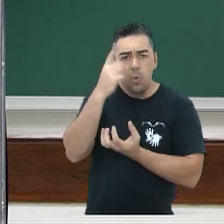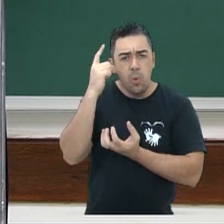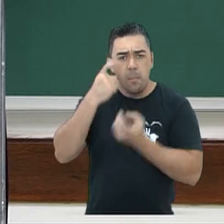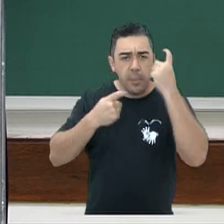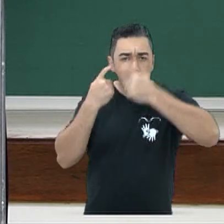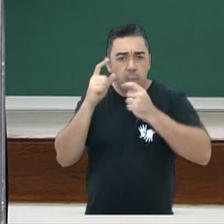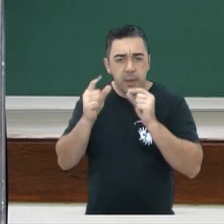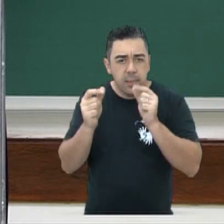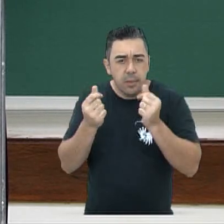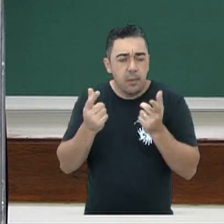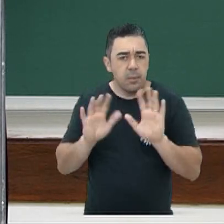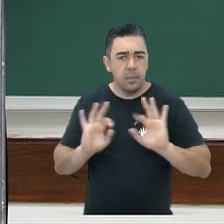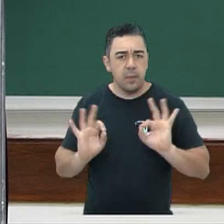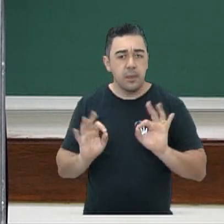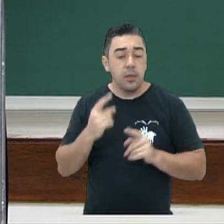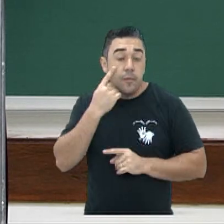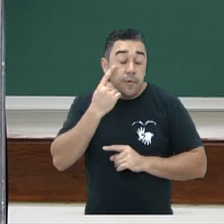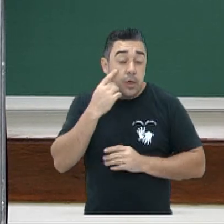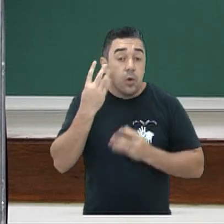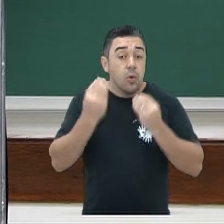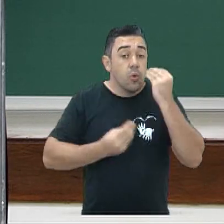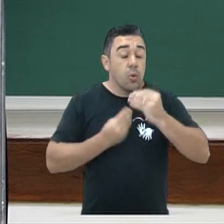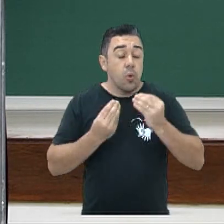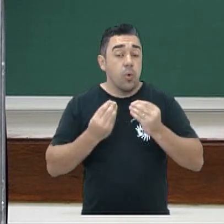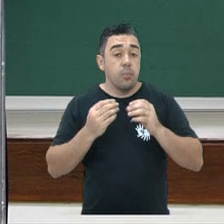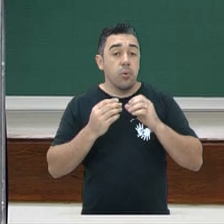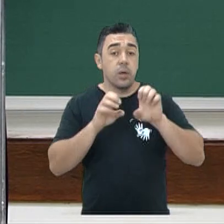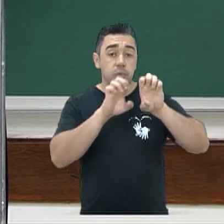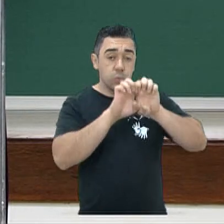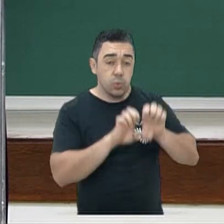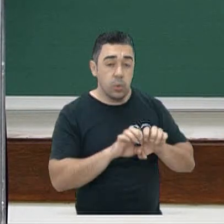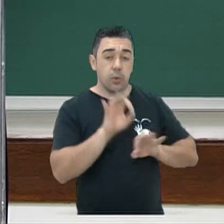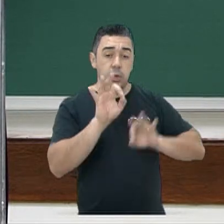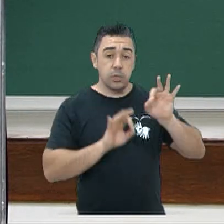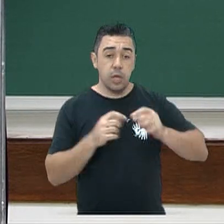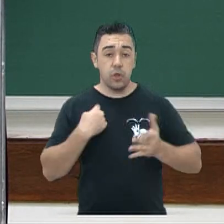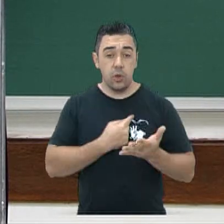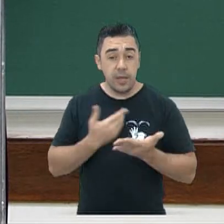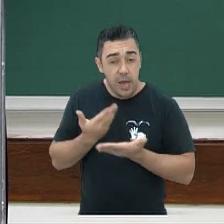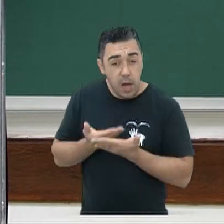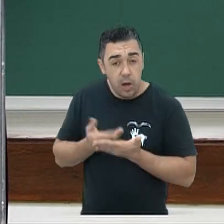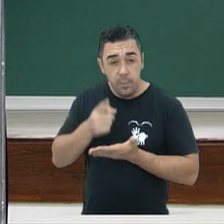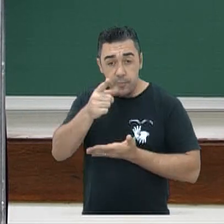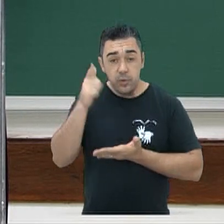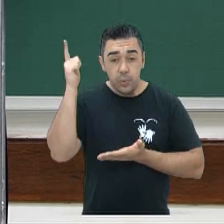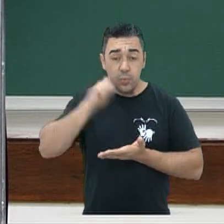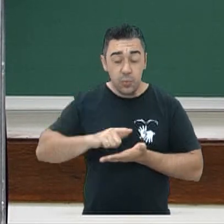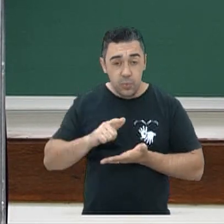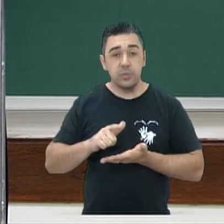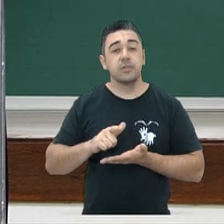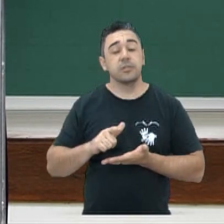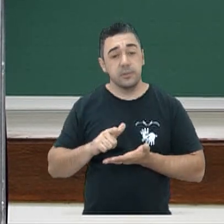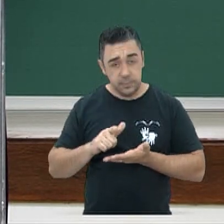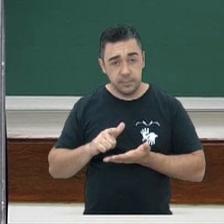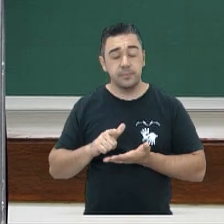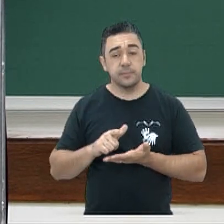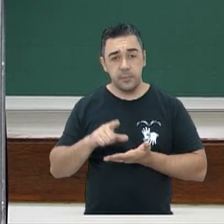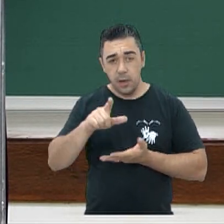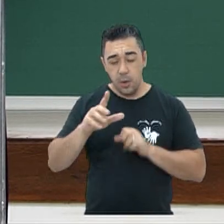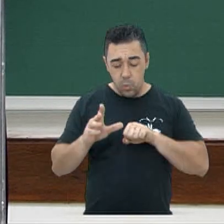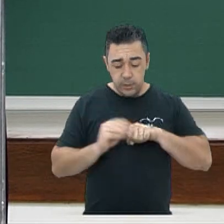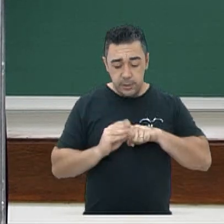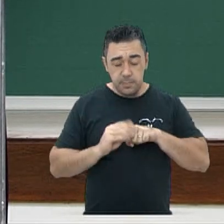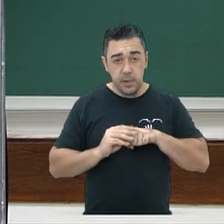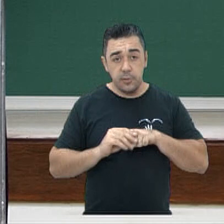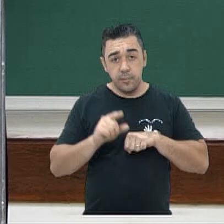entender melhor como se estrutura tudo isso hoje na nossa aula, para que vocês tenham, né, a capacidade, né, e o